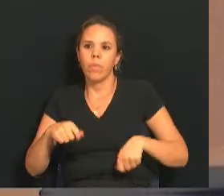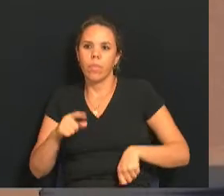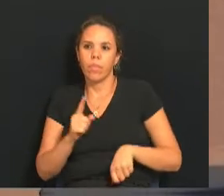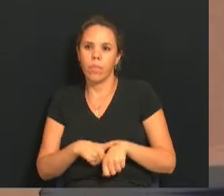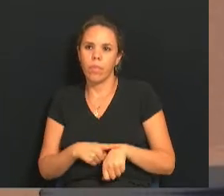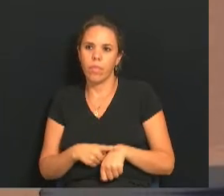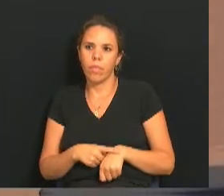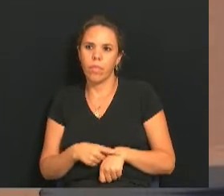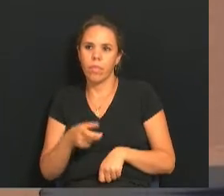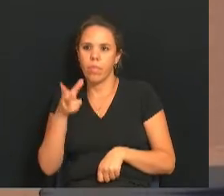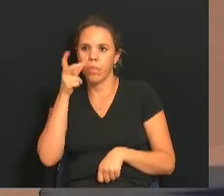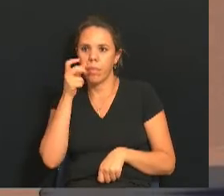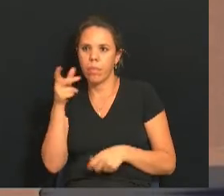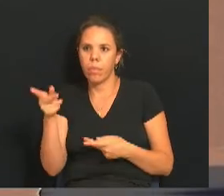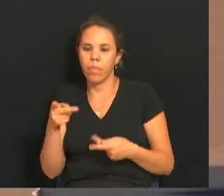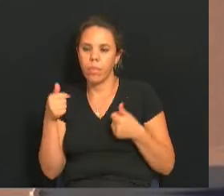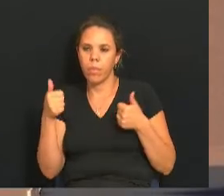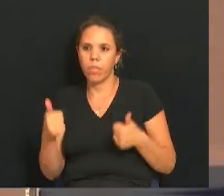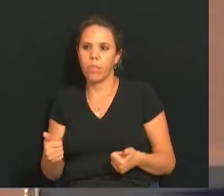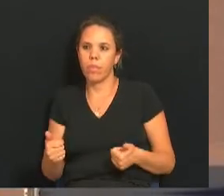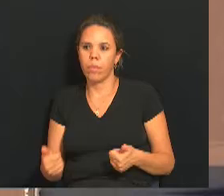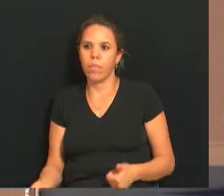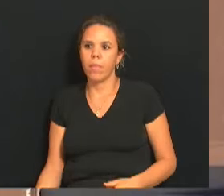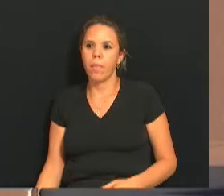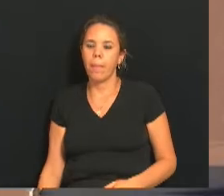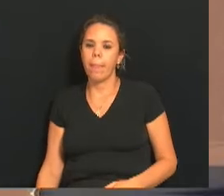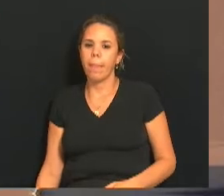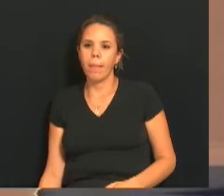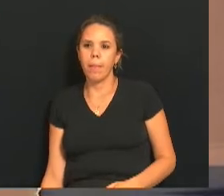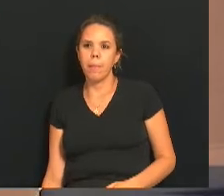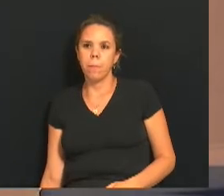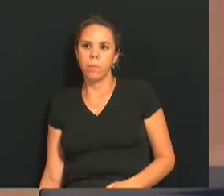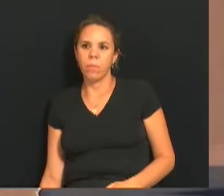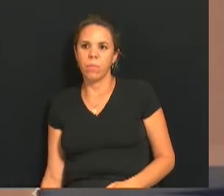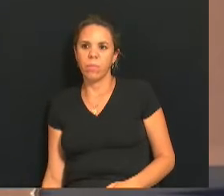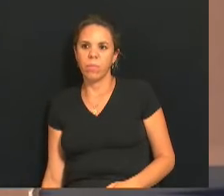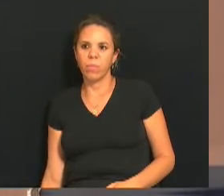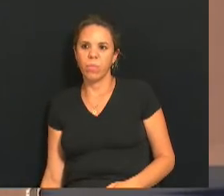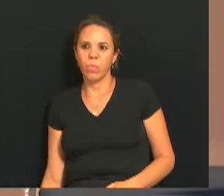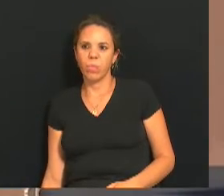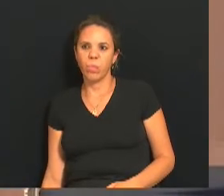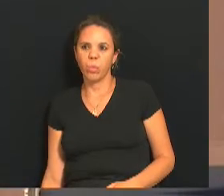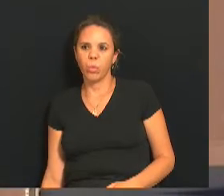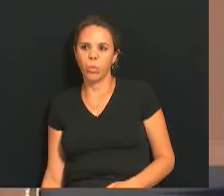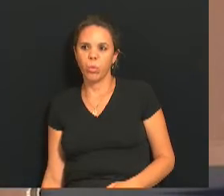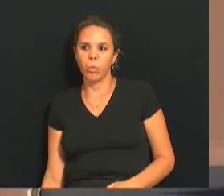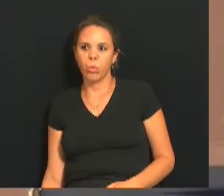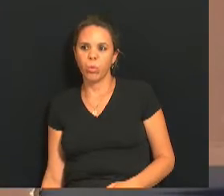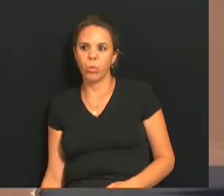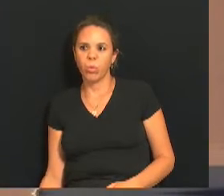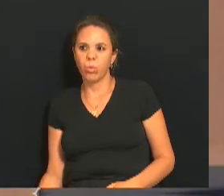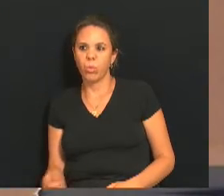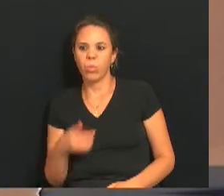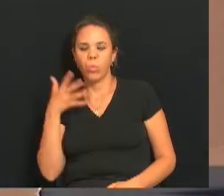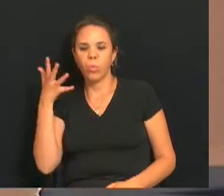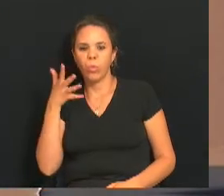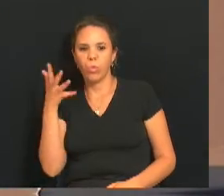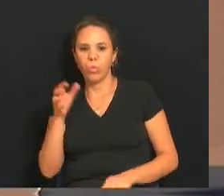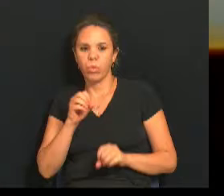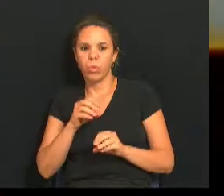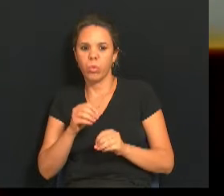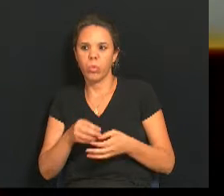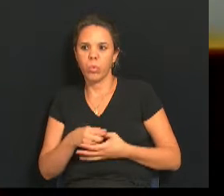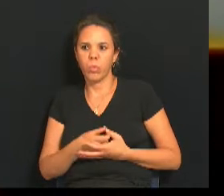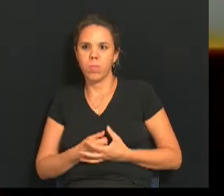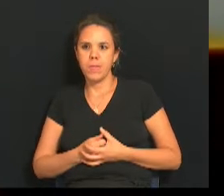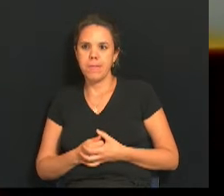ouvir todos os convidados, tá bom? Então, passo a palavra agora ao professor Pedro Ganzelli, representando o Fórum Municipal de Educação.